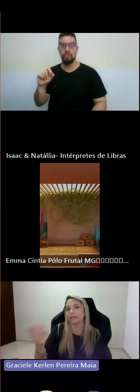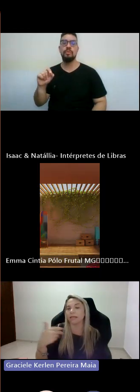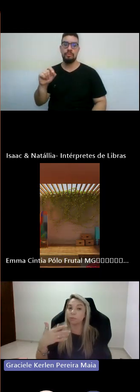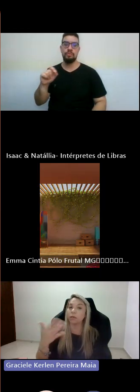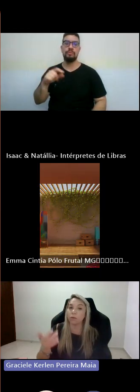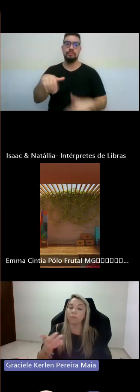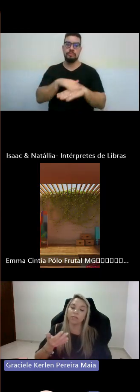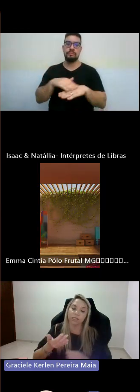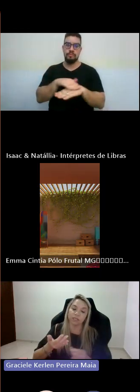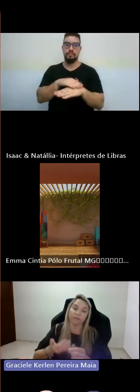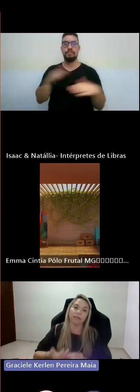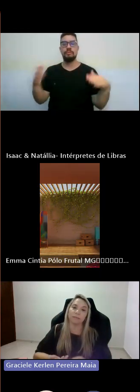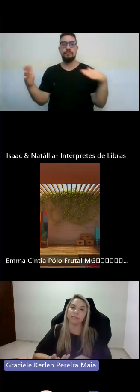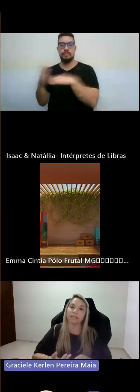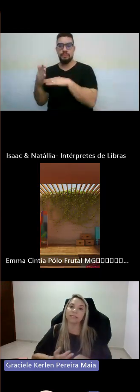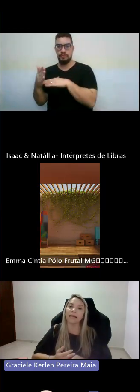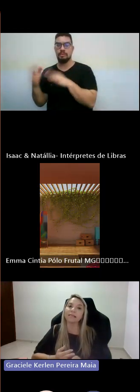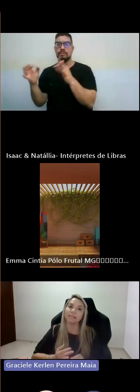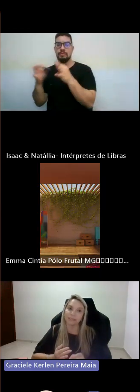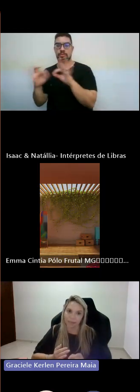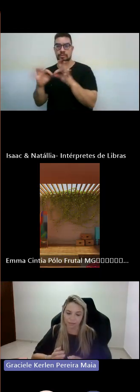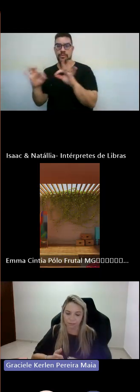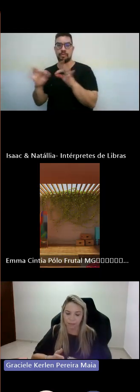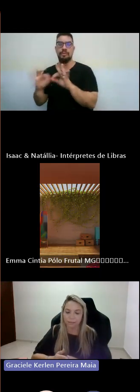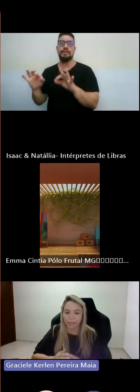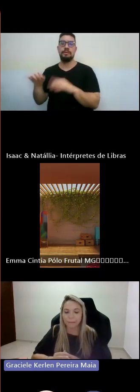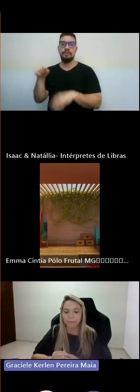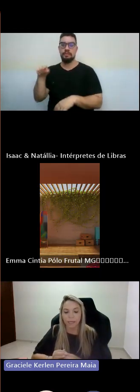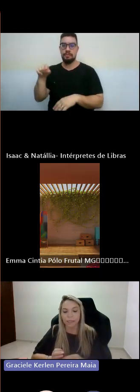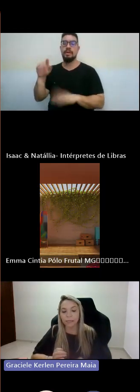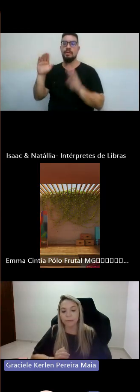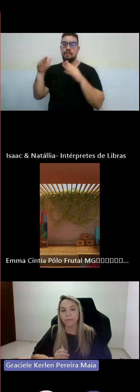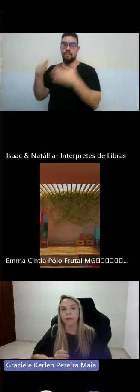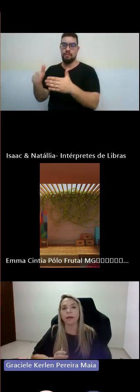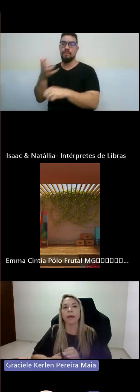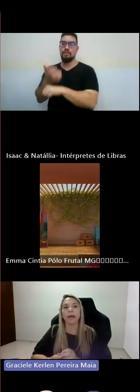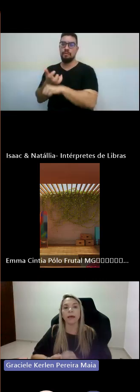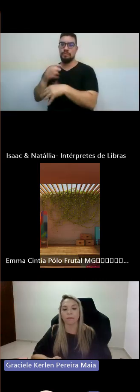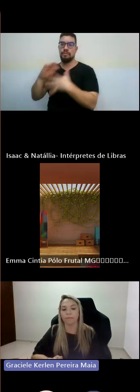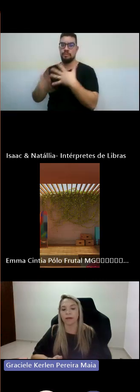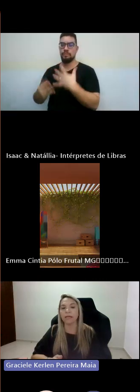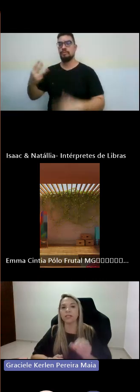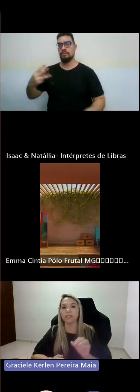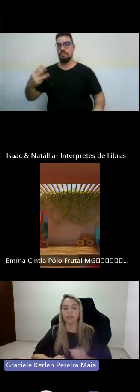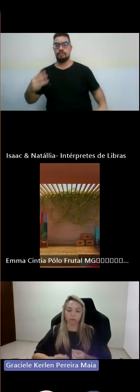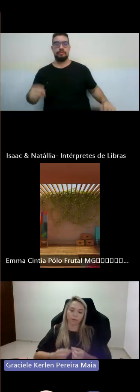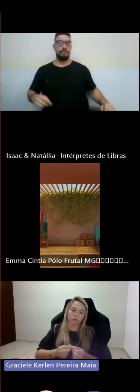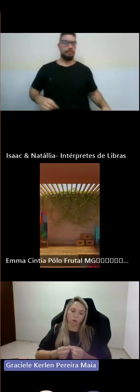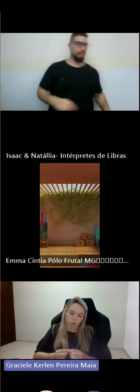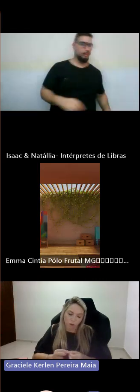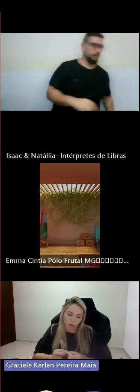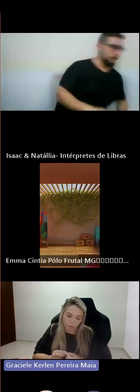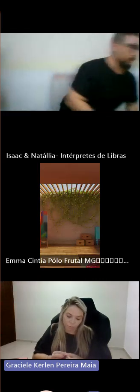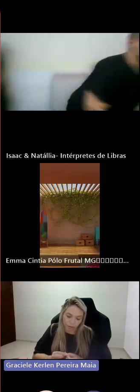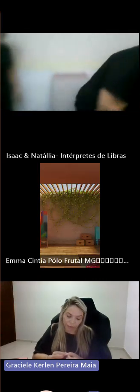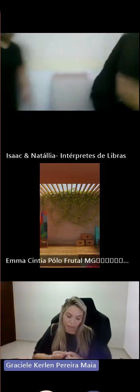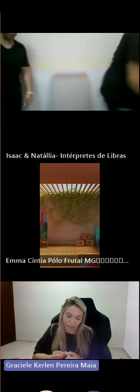até a sintase, porque o objetivo da Libras 3 é a sintase, tá? E antes disso,